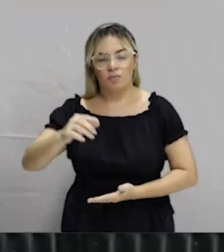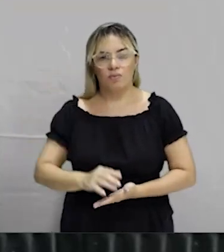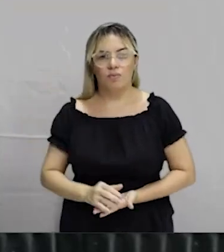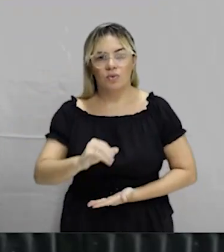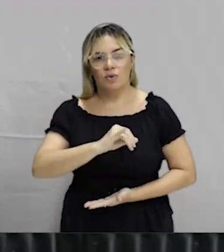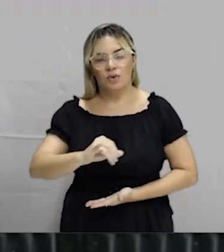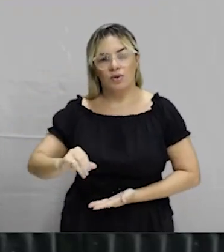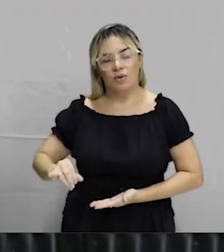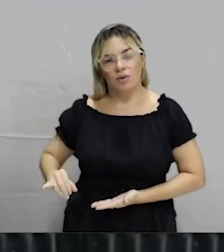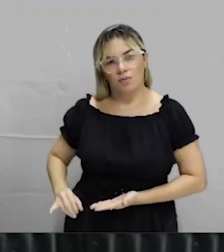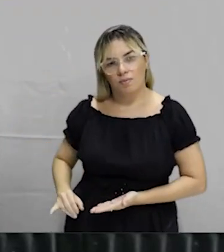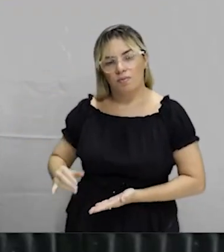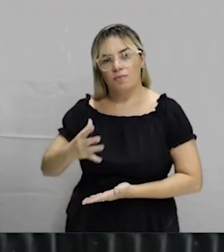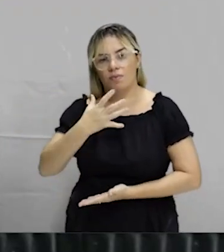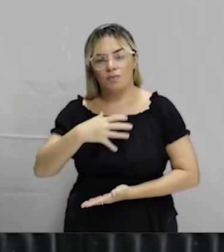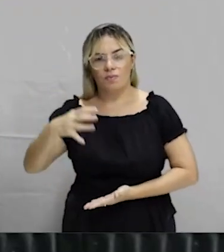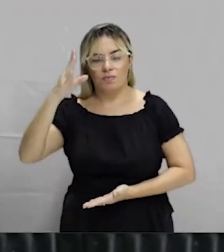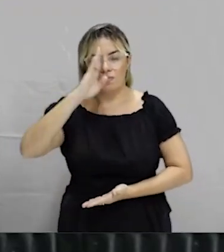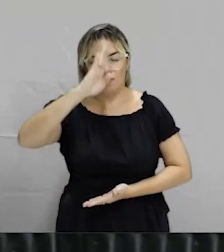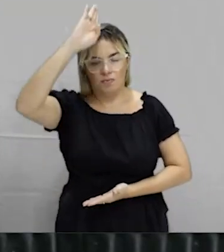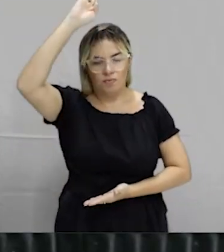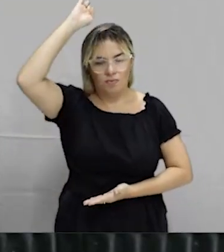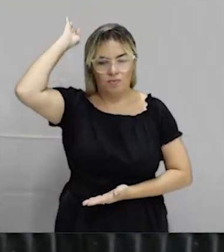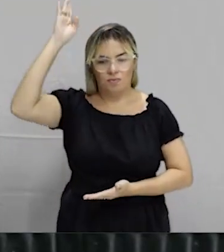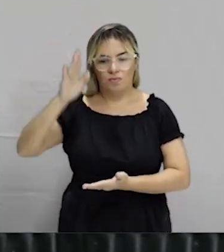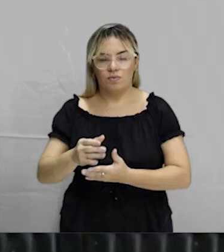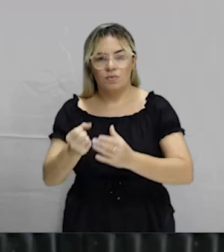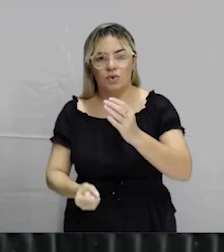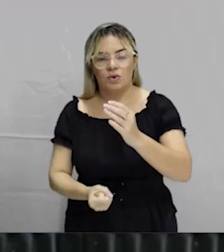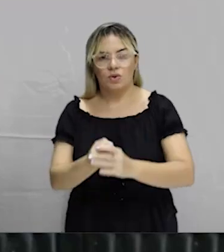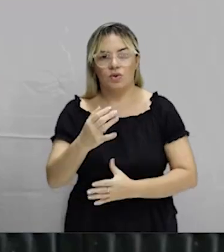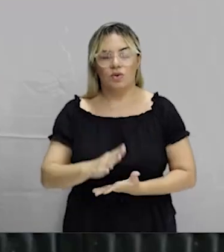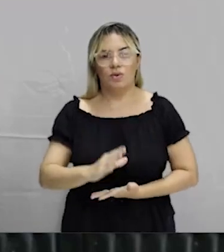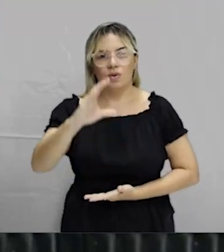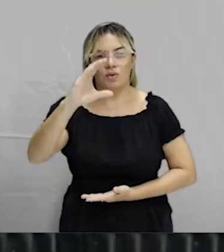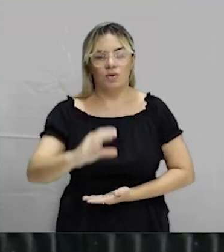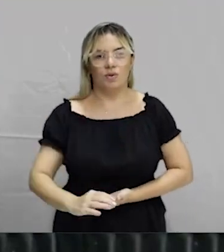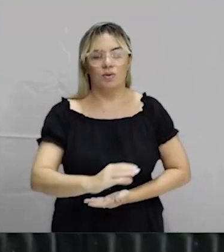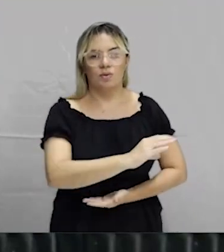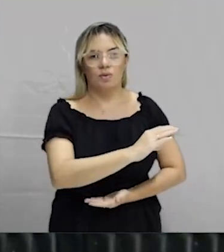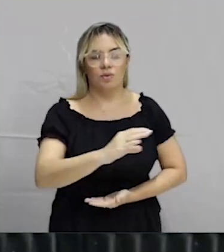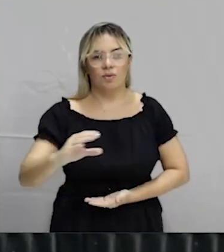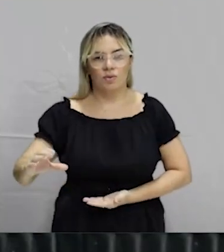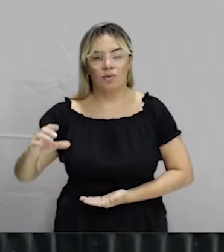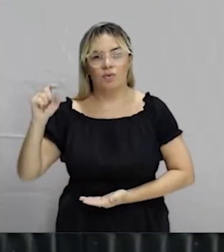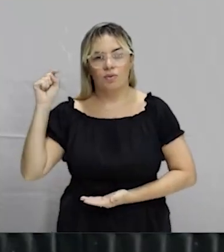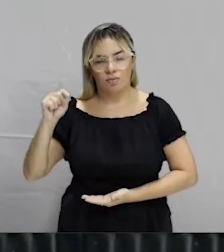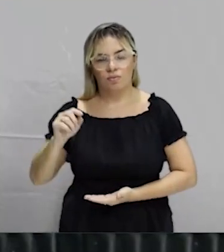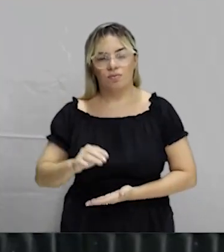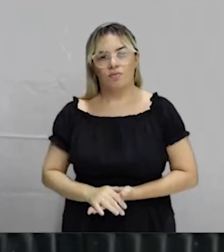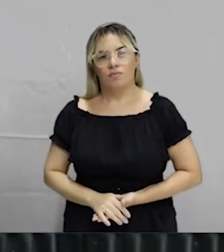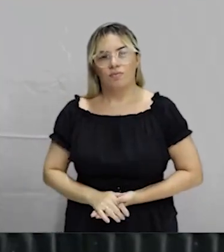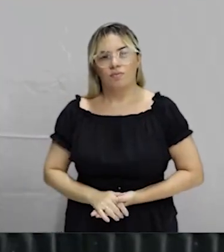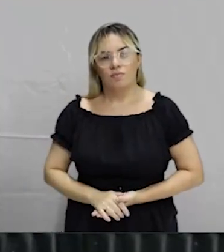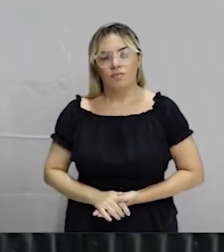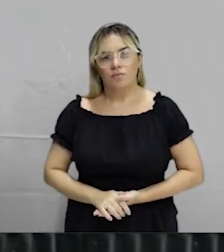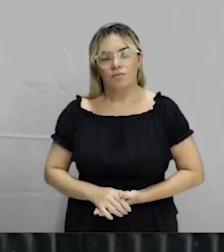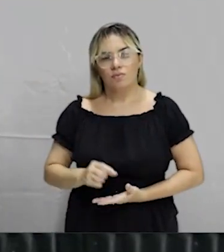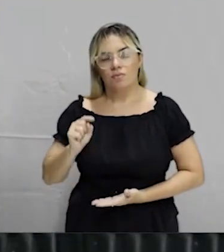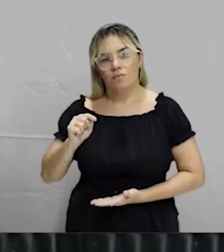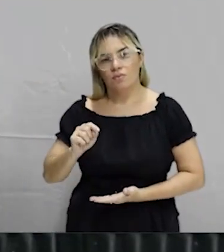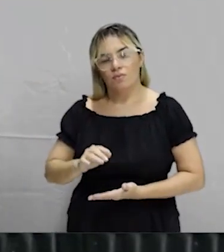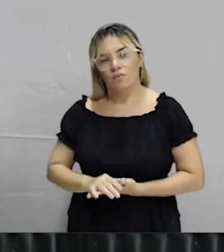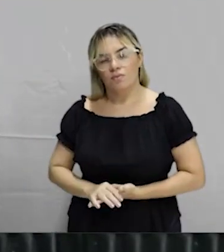Império Romano, quando nós tivemos um surgimento do cristianismo, o cristianismo surgiu lá no Império Romano, aqui